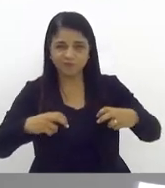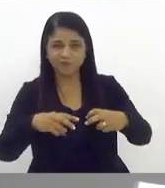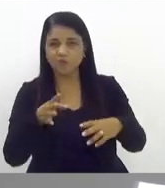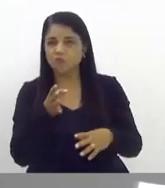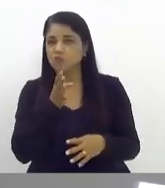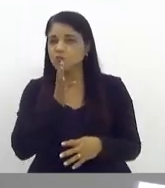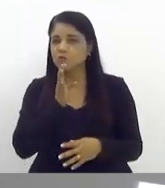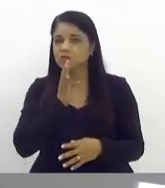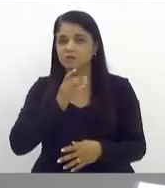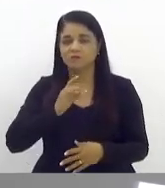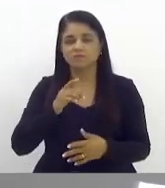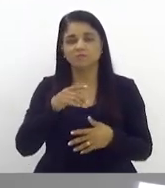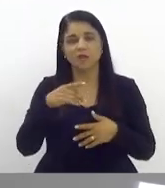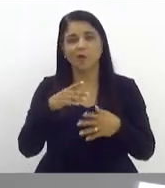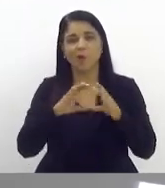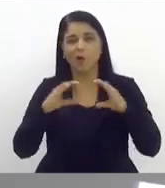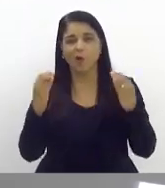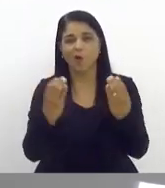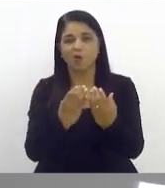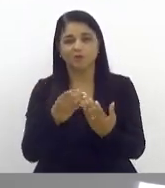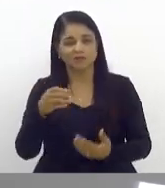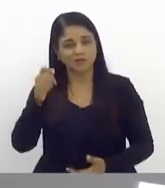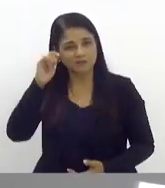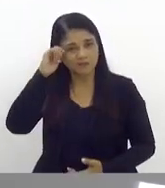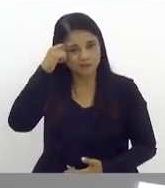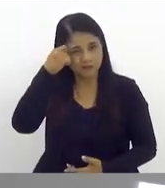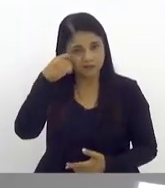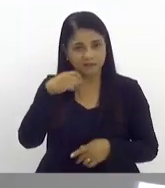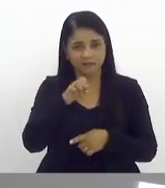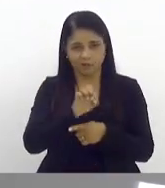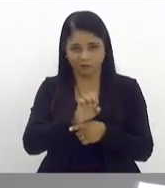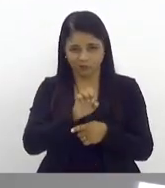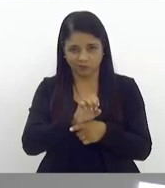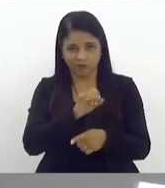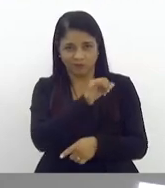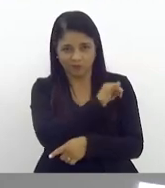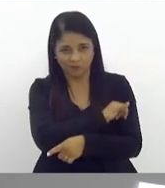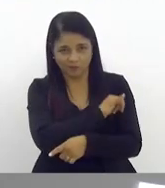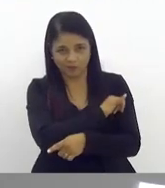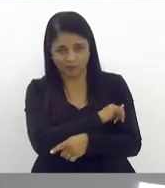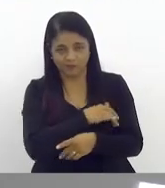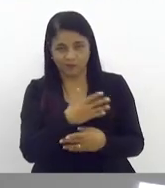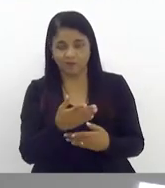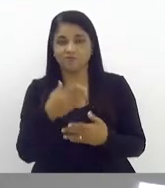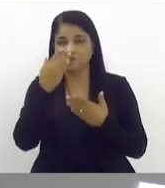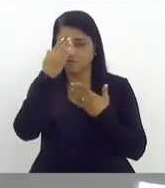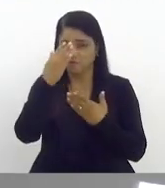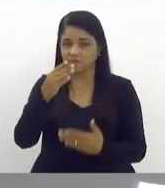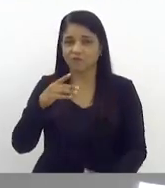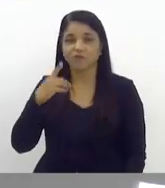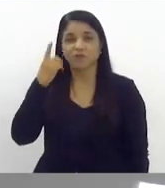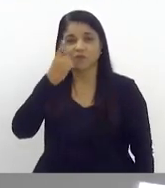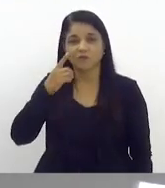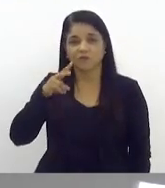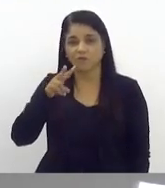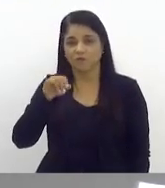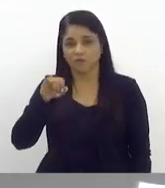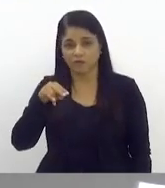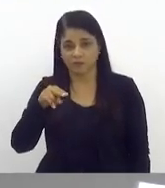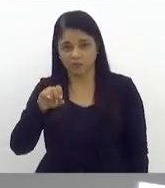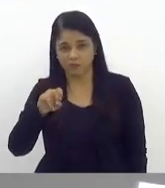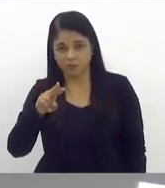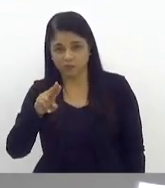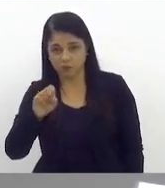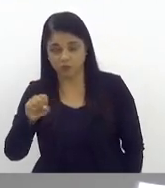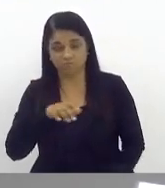preta da nossa cidade e do Estado. Então, eu queria aqui agradecer o deputado Vinícius Cozzolino. Foi votado em bloco,